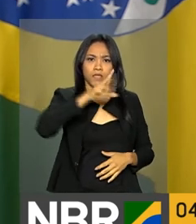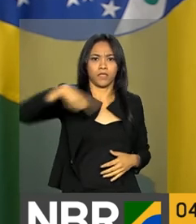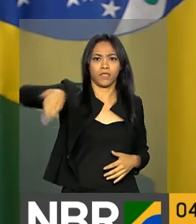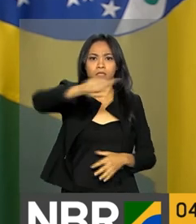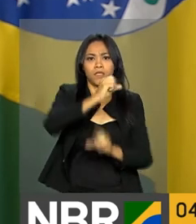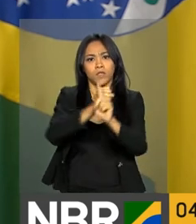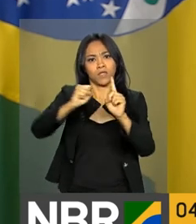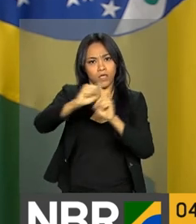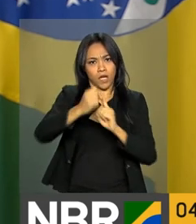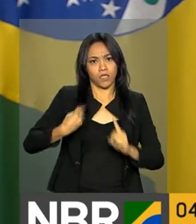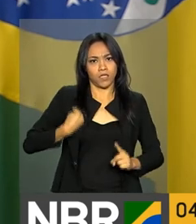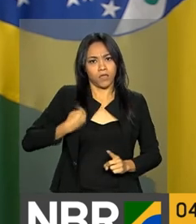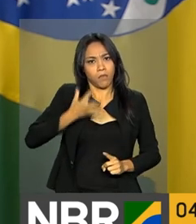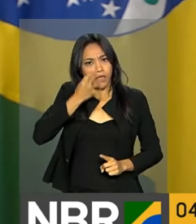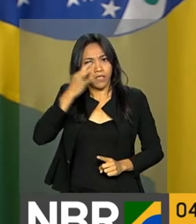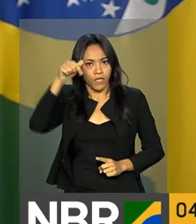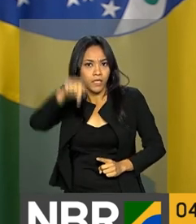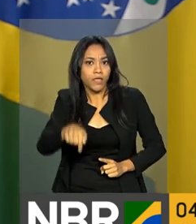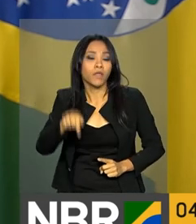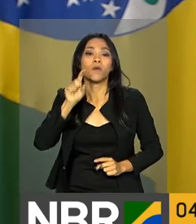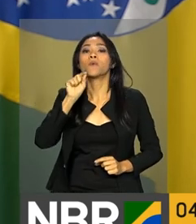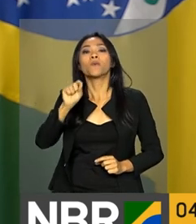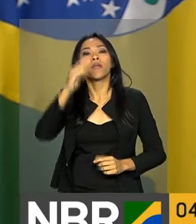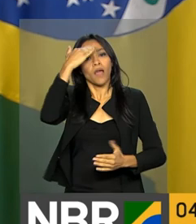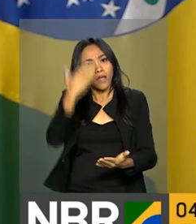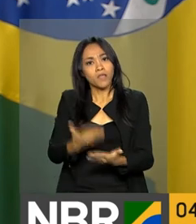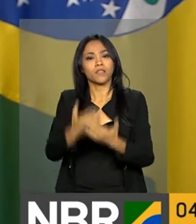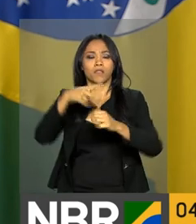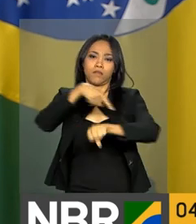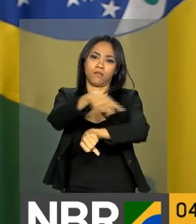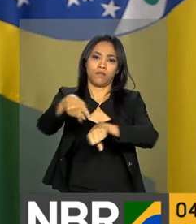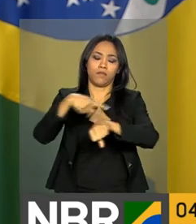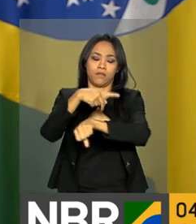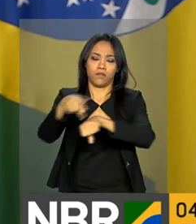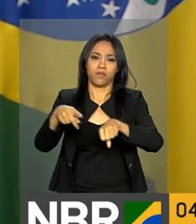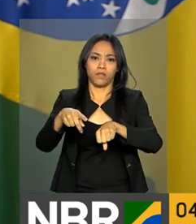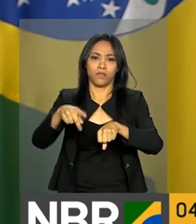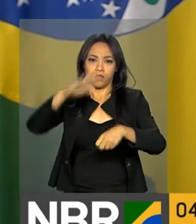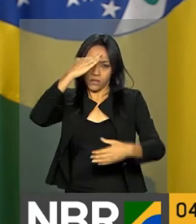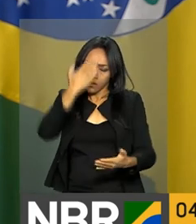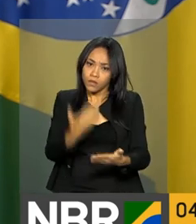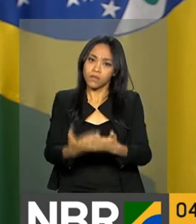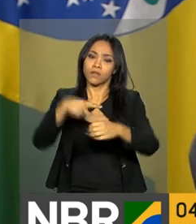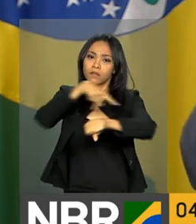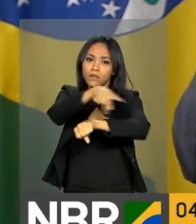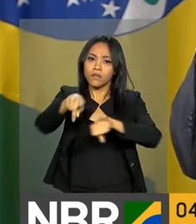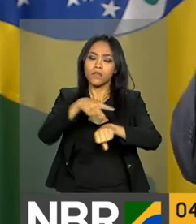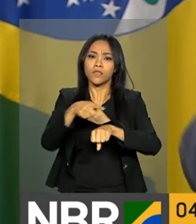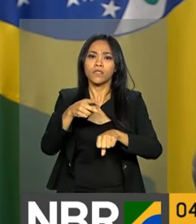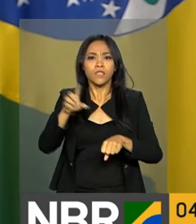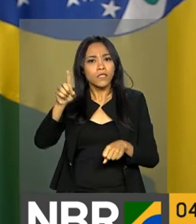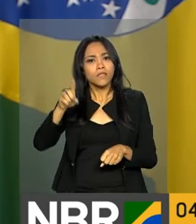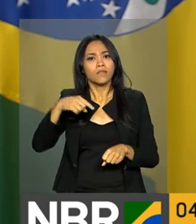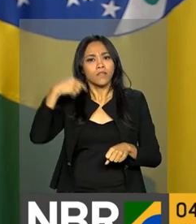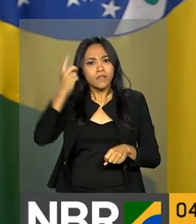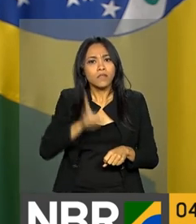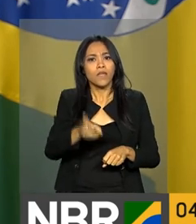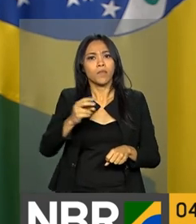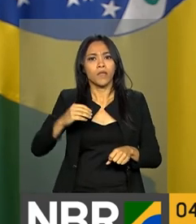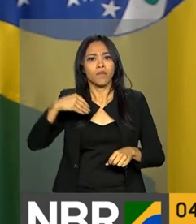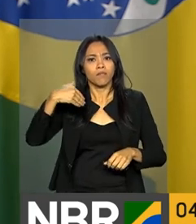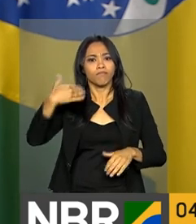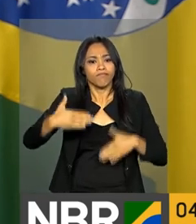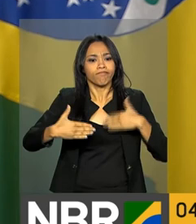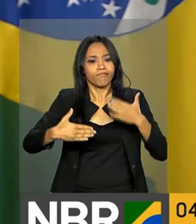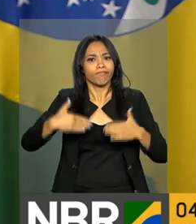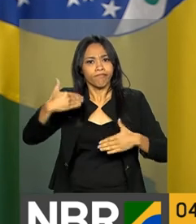civil a crença no nosso país ea crença nosso país aumenta cada vez mais na medida que